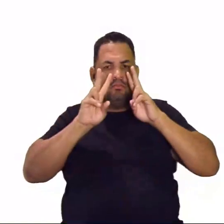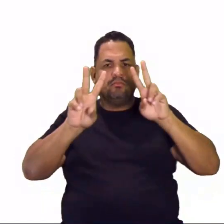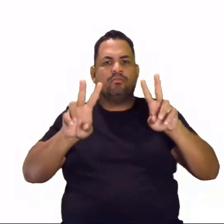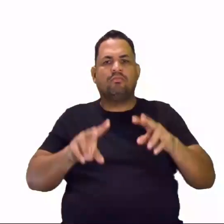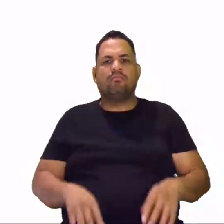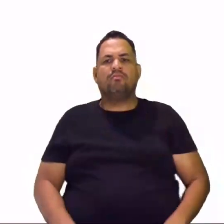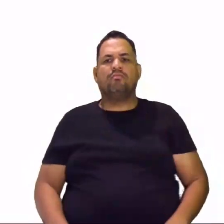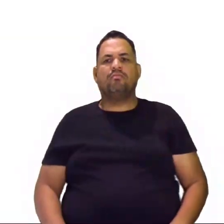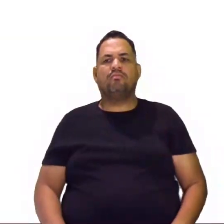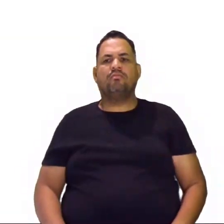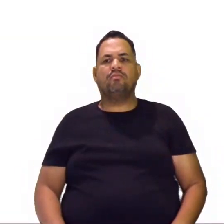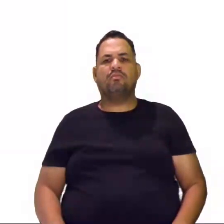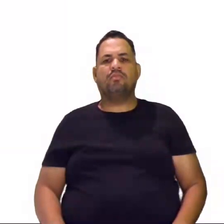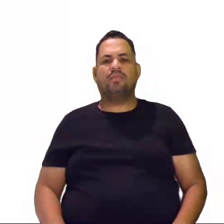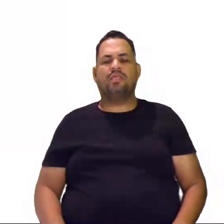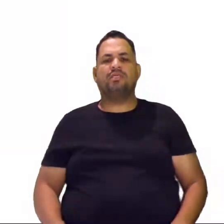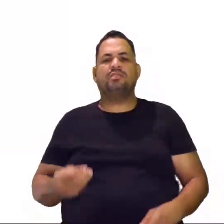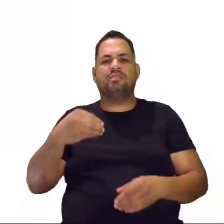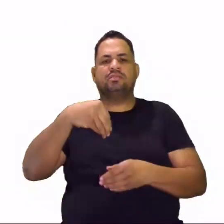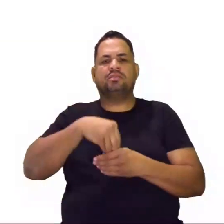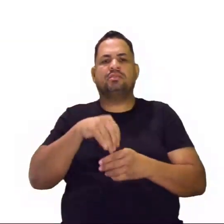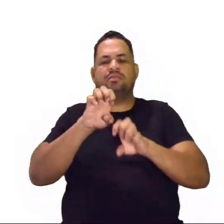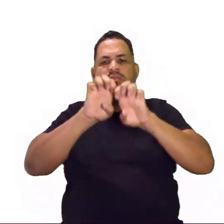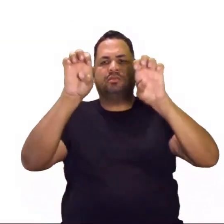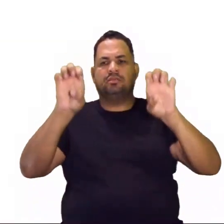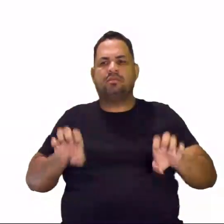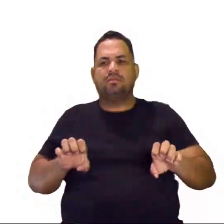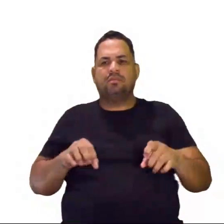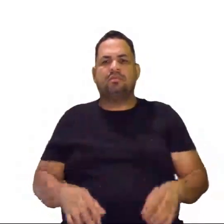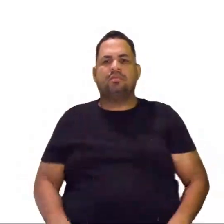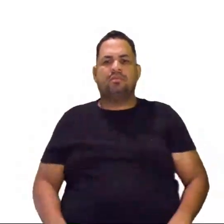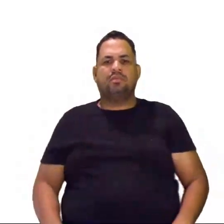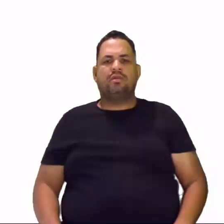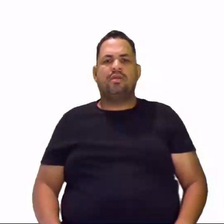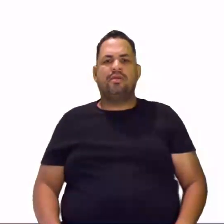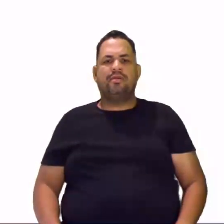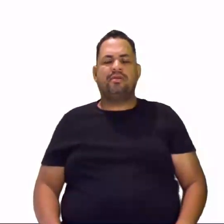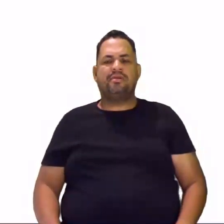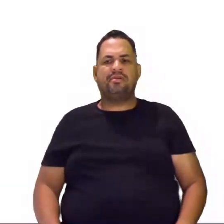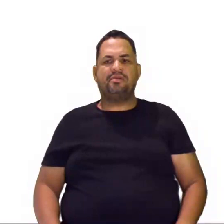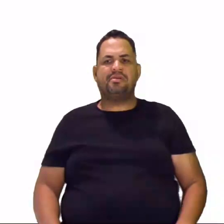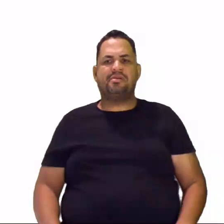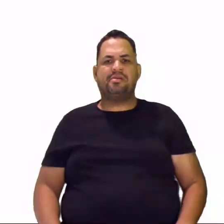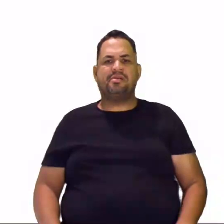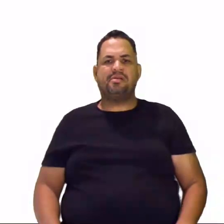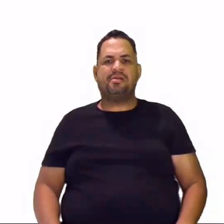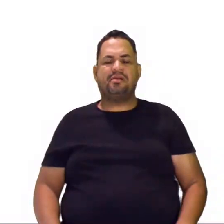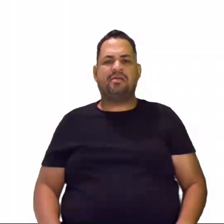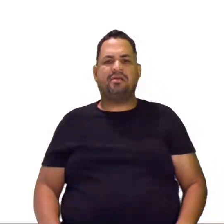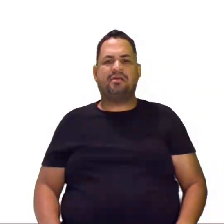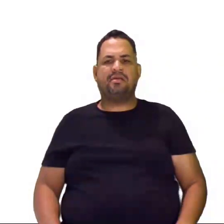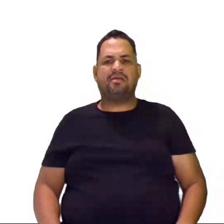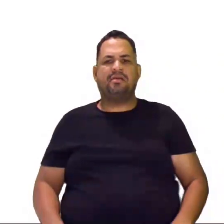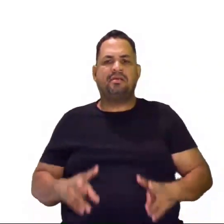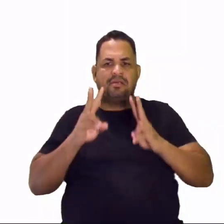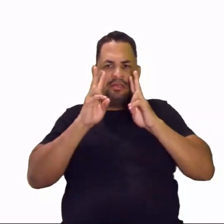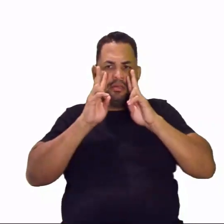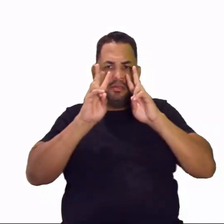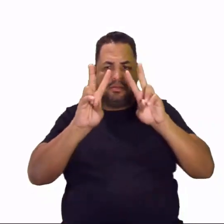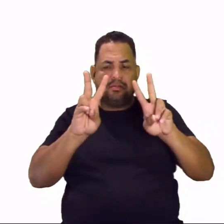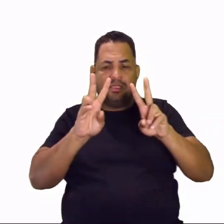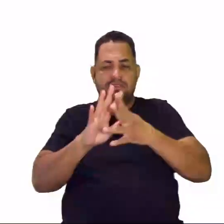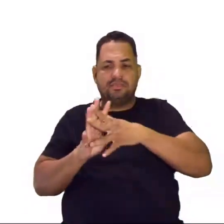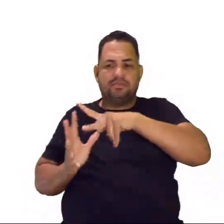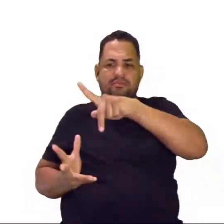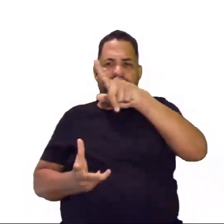visão, porque ela está na estrutura, gente. Infelizmente, ela está na estrutura da sociedade. E é uma visão de